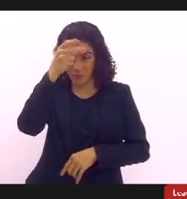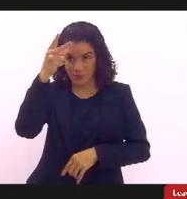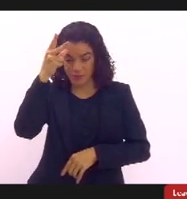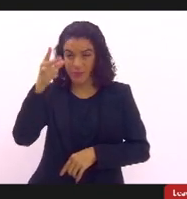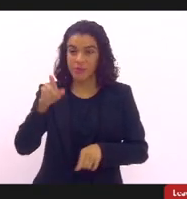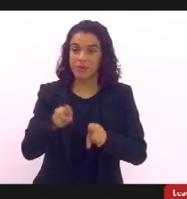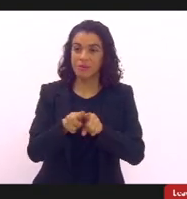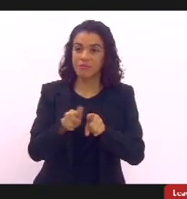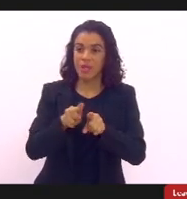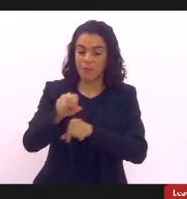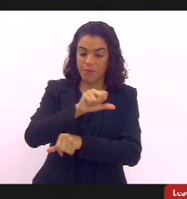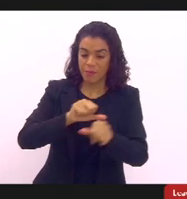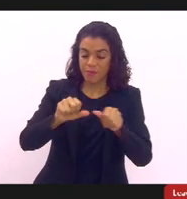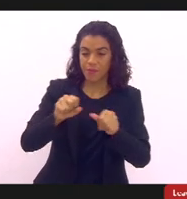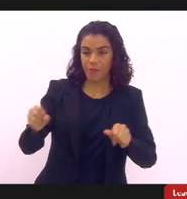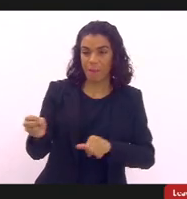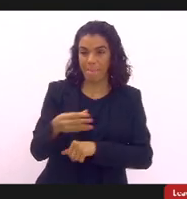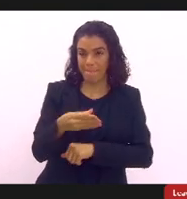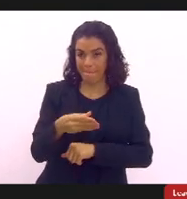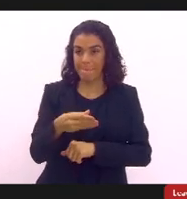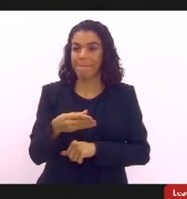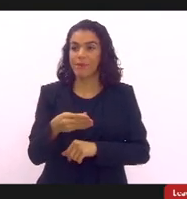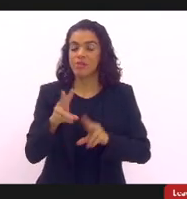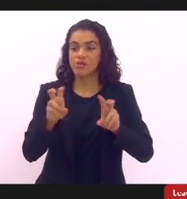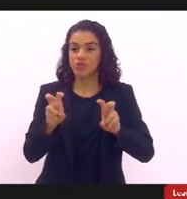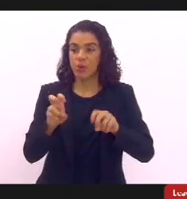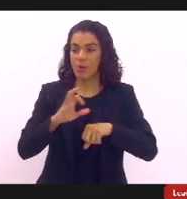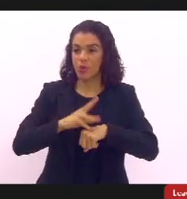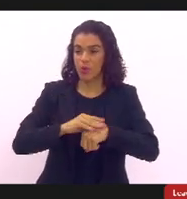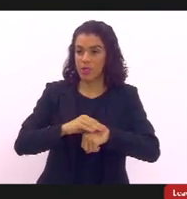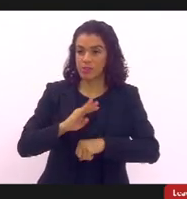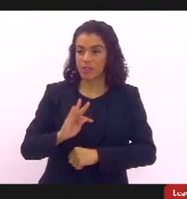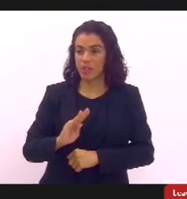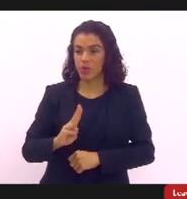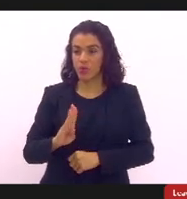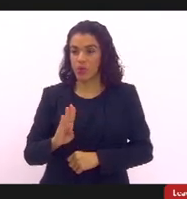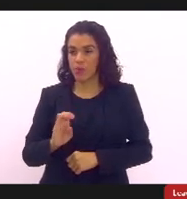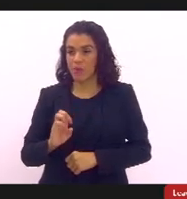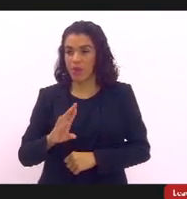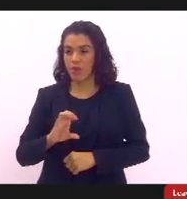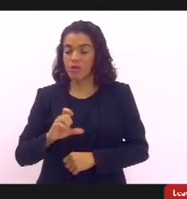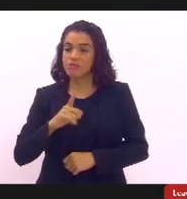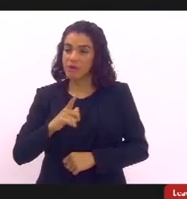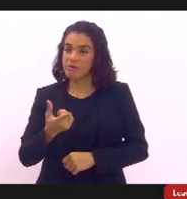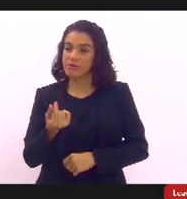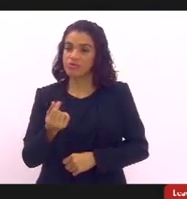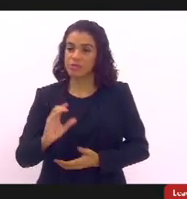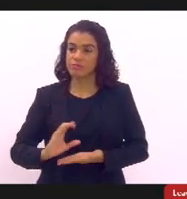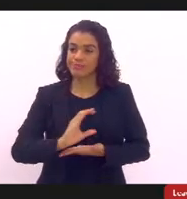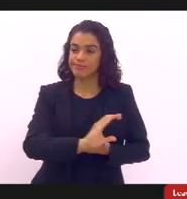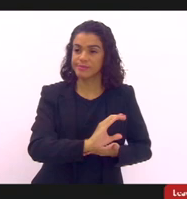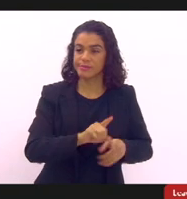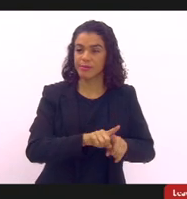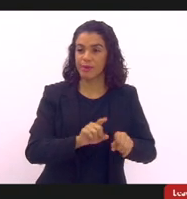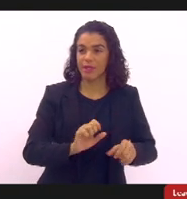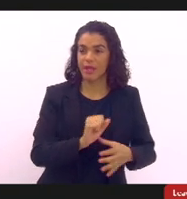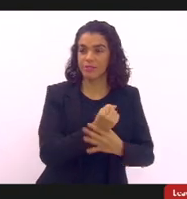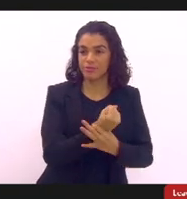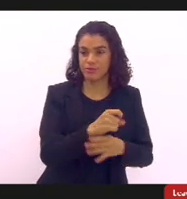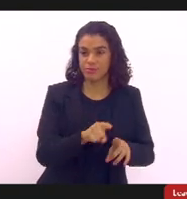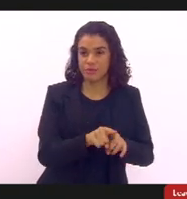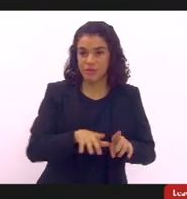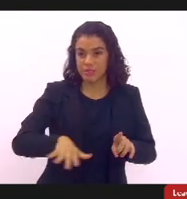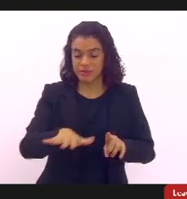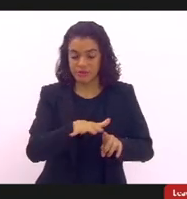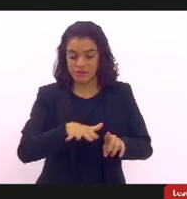Qualquer inovação dentro do campo da tuberculose vai ter destinado para isso, que contempla também a questão dentro do